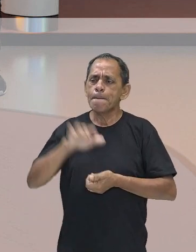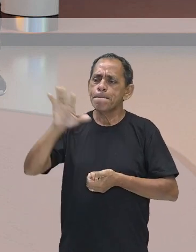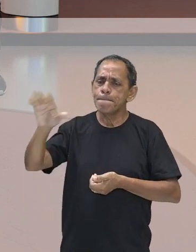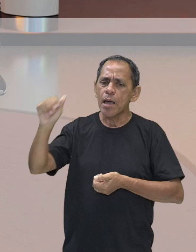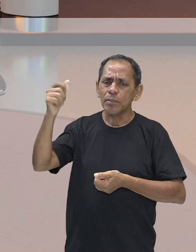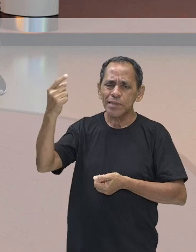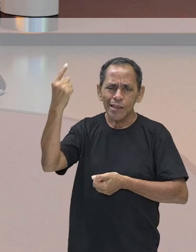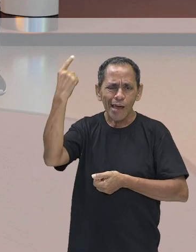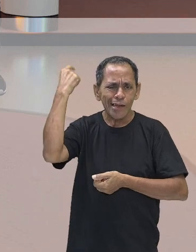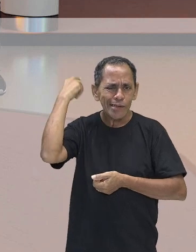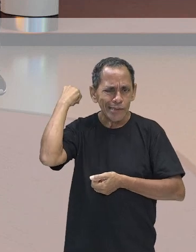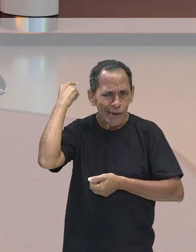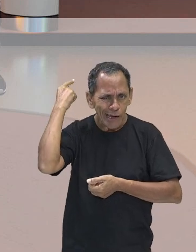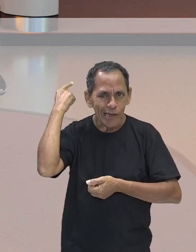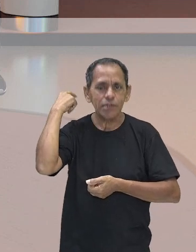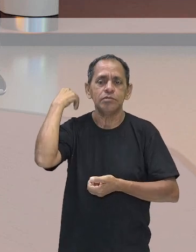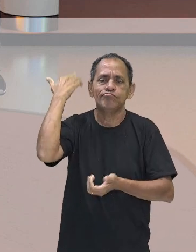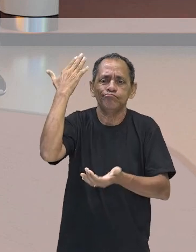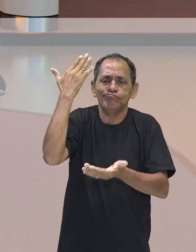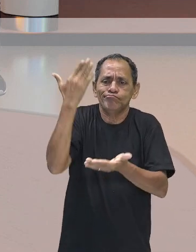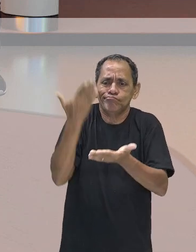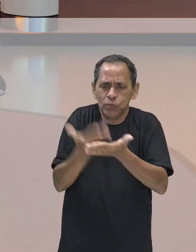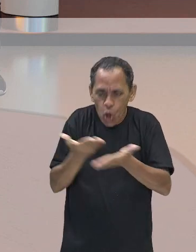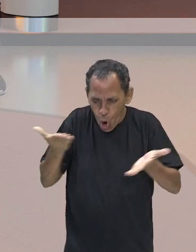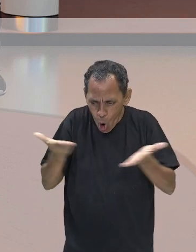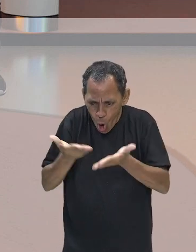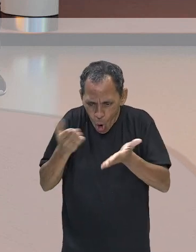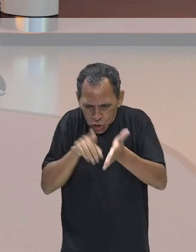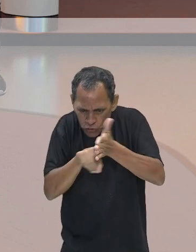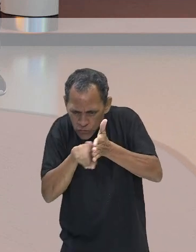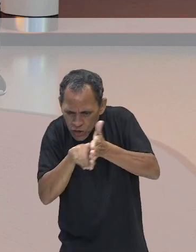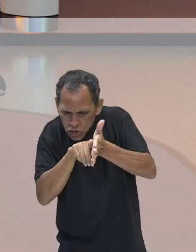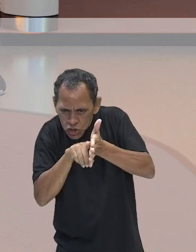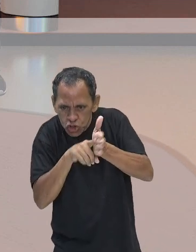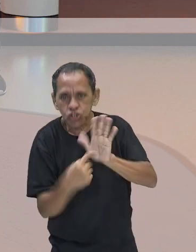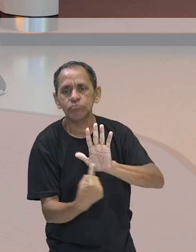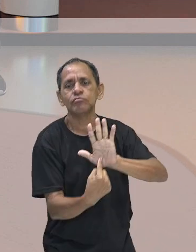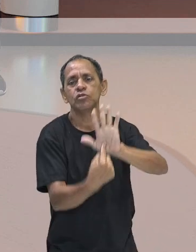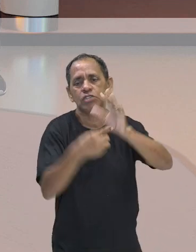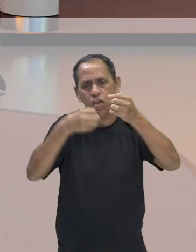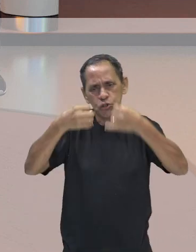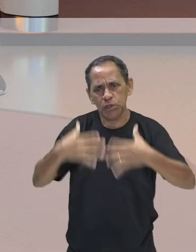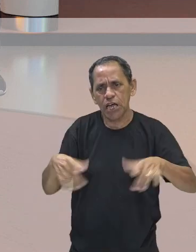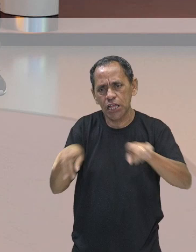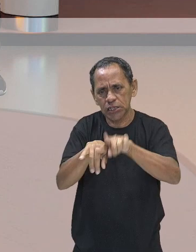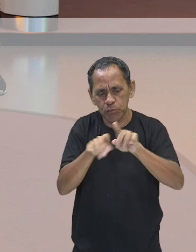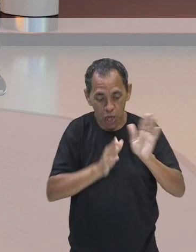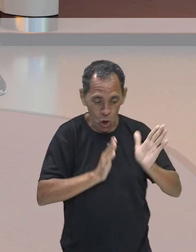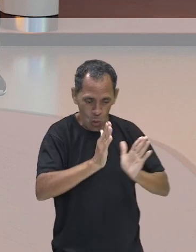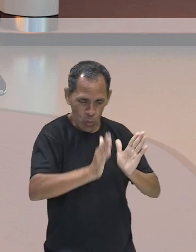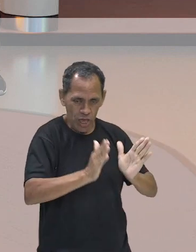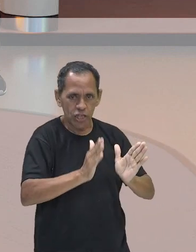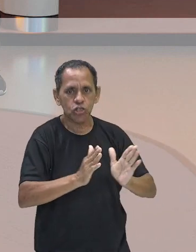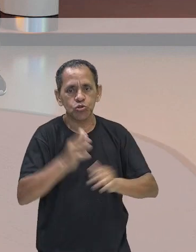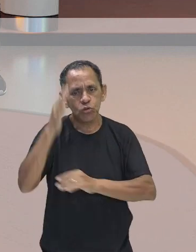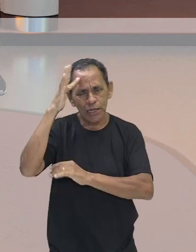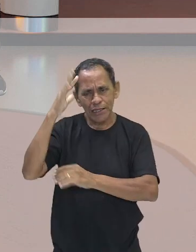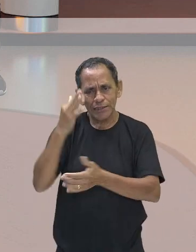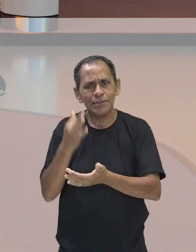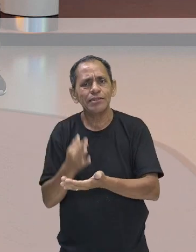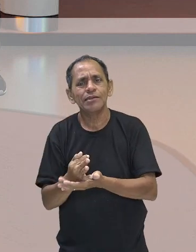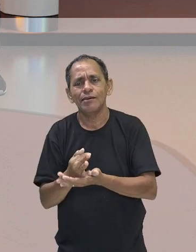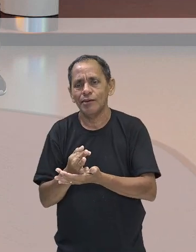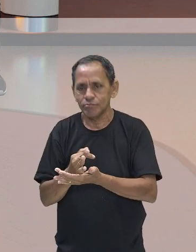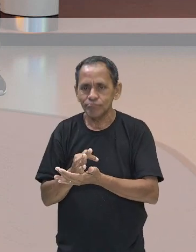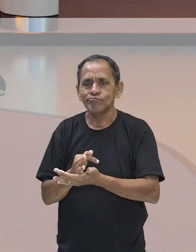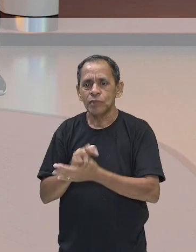o passado para o presente e, através dessa investigação, a gente pode compreender a nossa sociedade, os nossos costumes, o